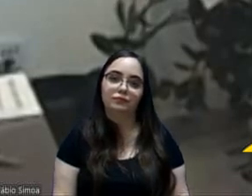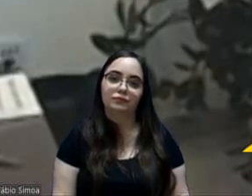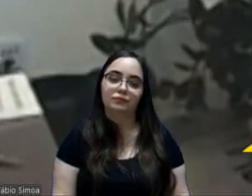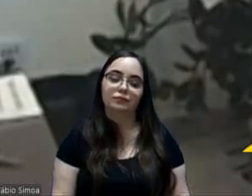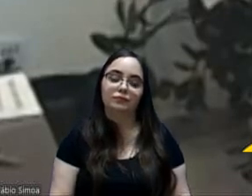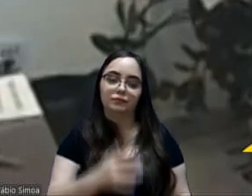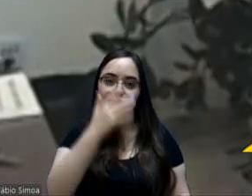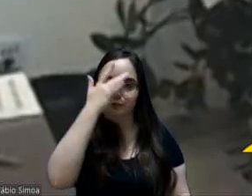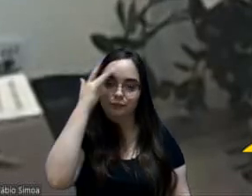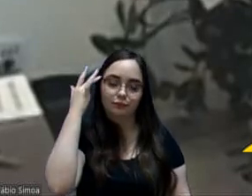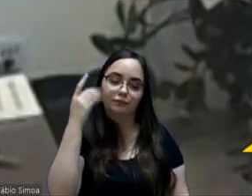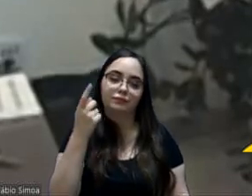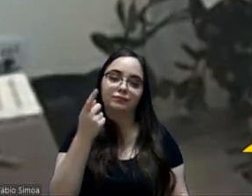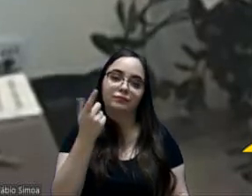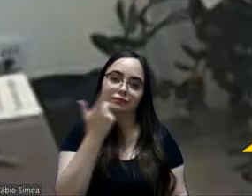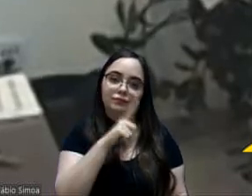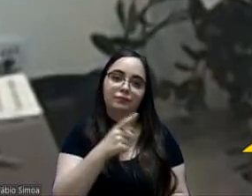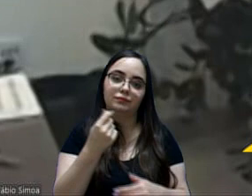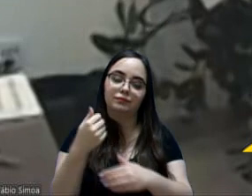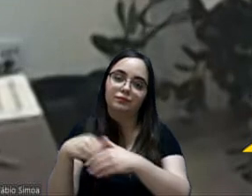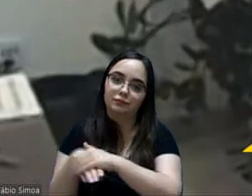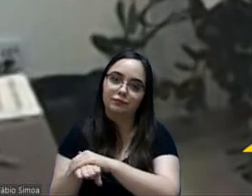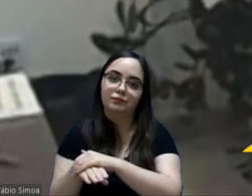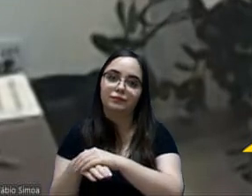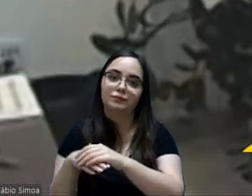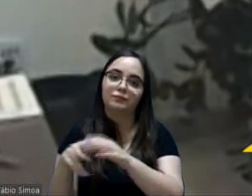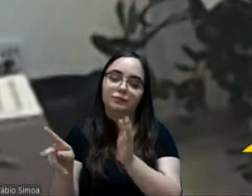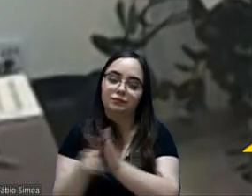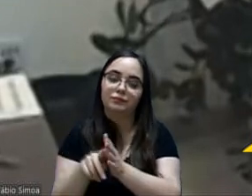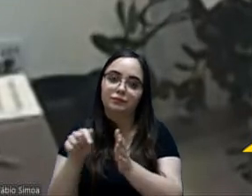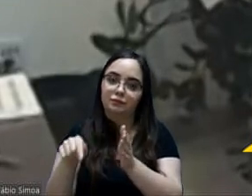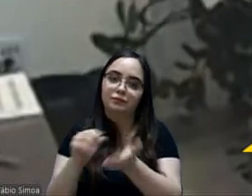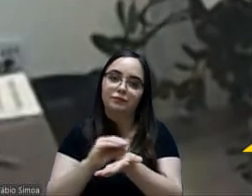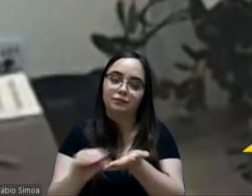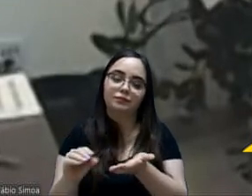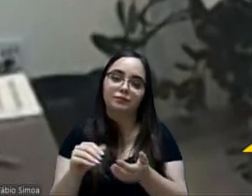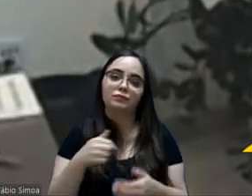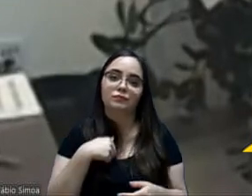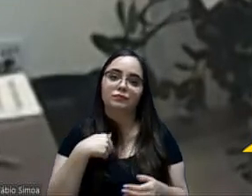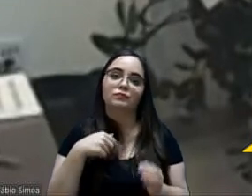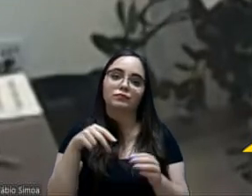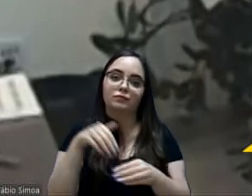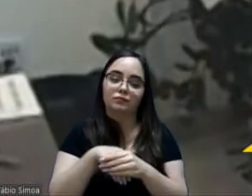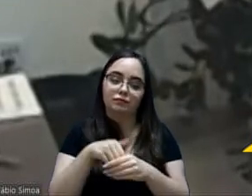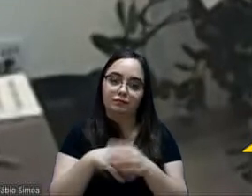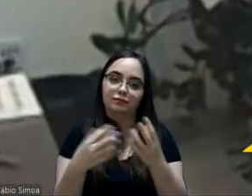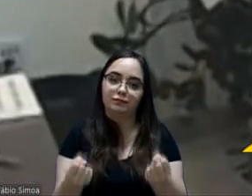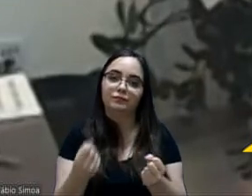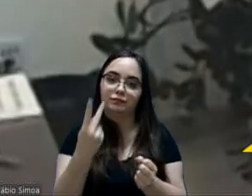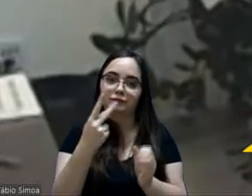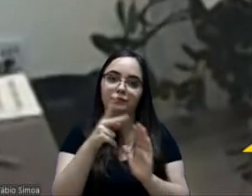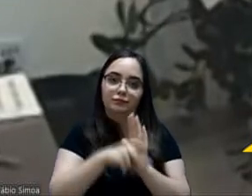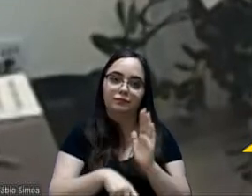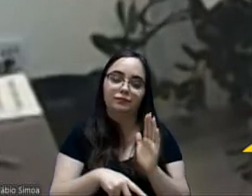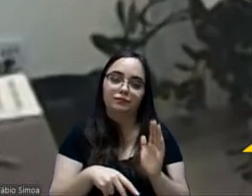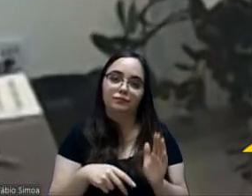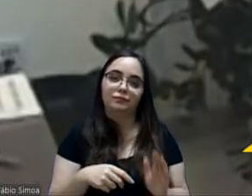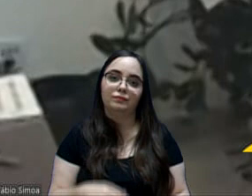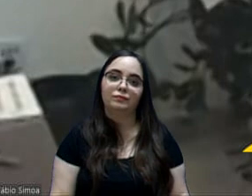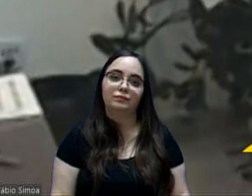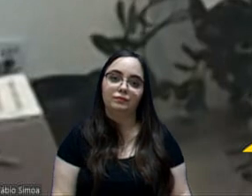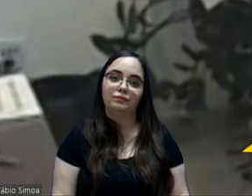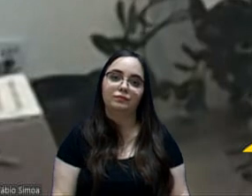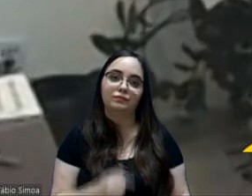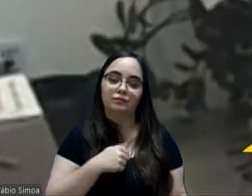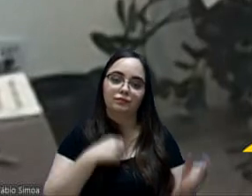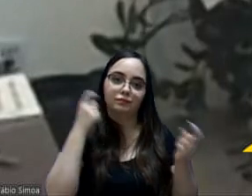esse direcionamento para essa verba. Então, estou aqui, voto a favor dos dois projetos de lei, e vamos juntos, né? A gente fica preocupado